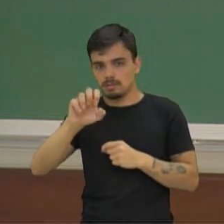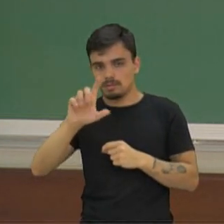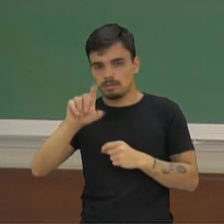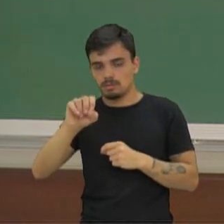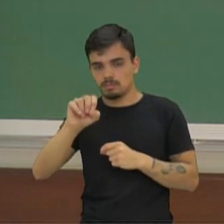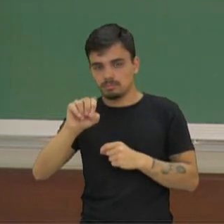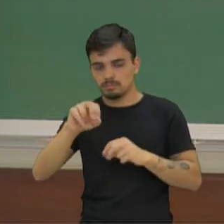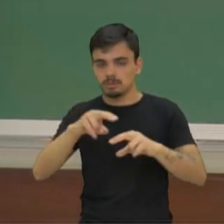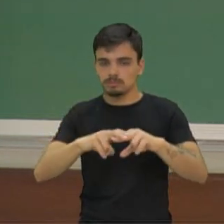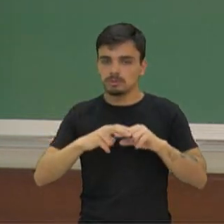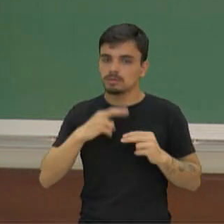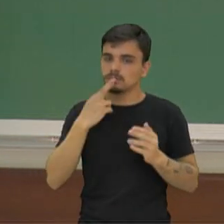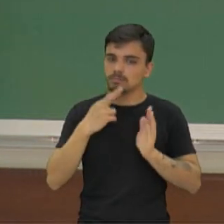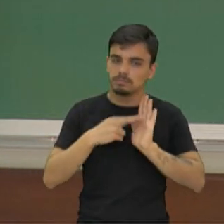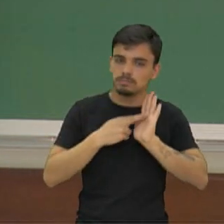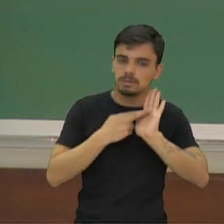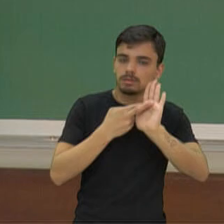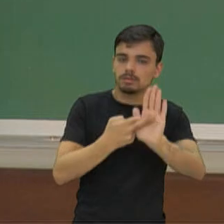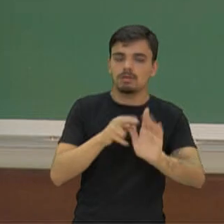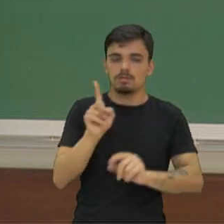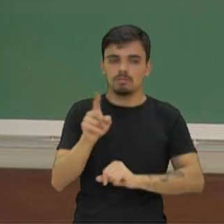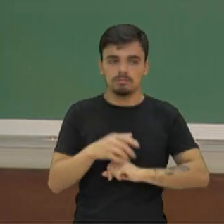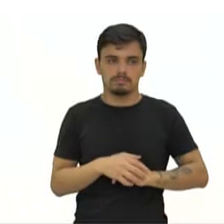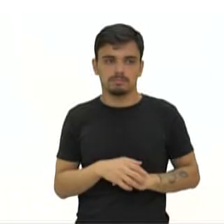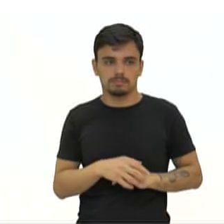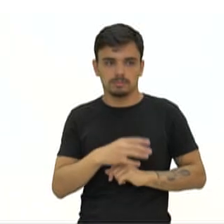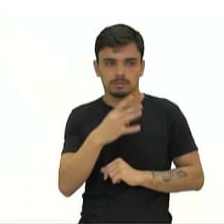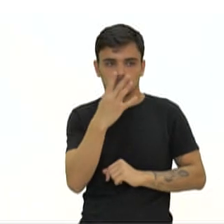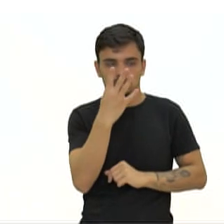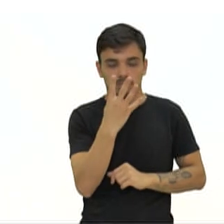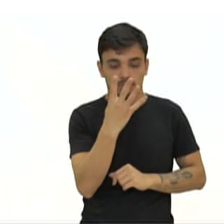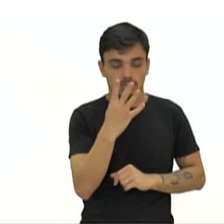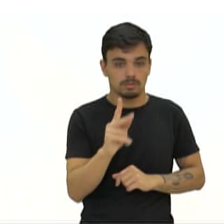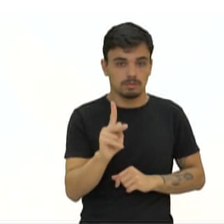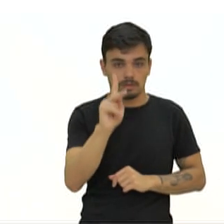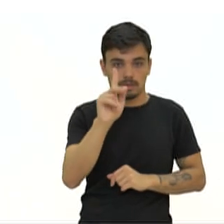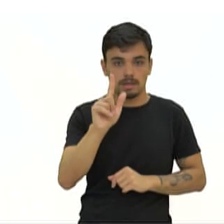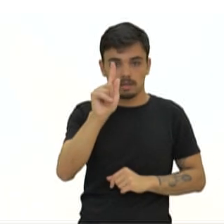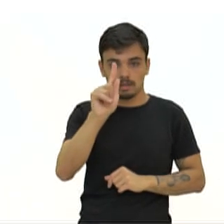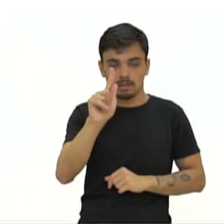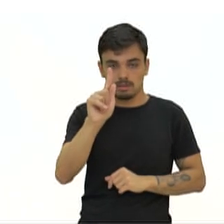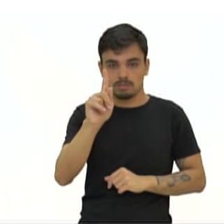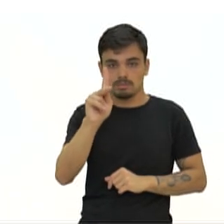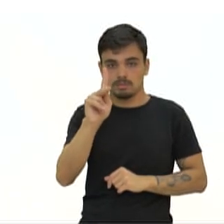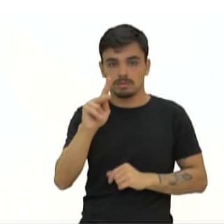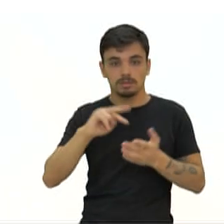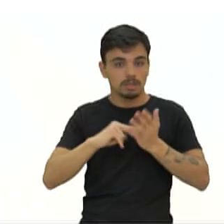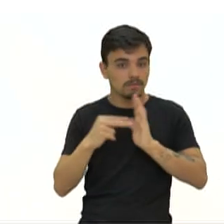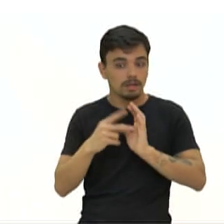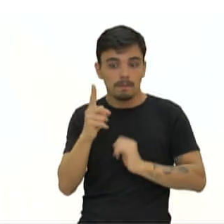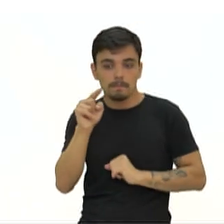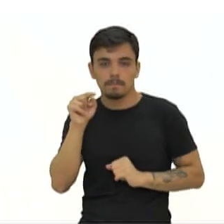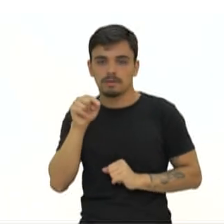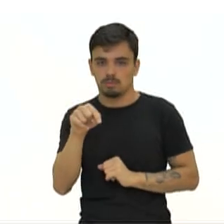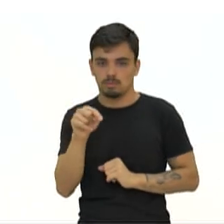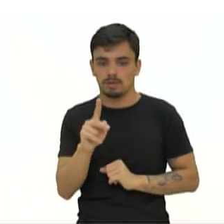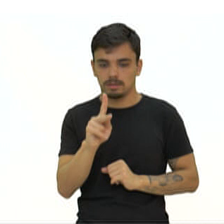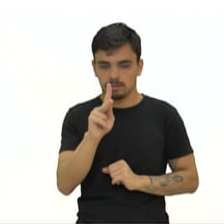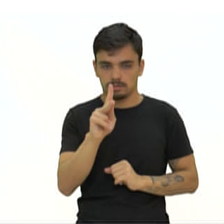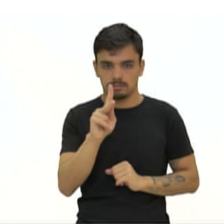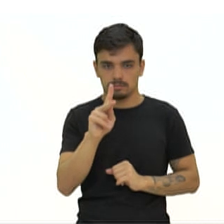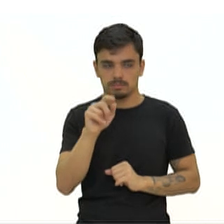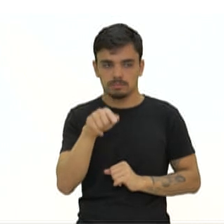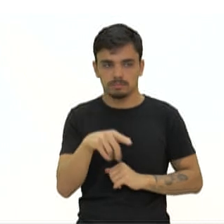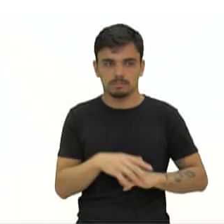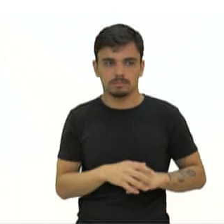série. Por isso eu representei aqui, ó, 4K, quilo ohm, né? Quilo significa 1000, tá, gente? 4 quilo